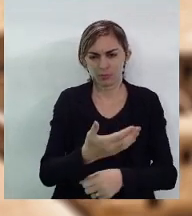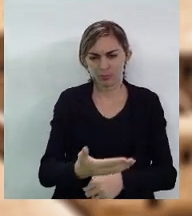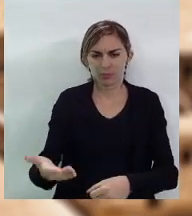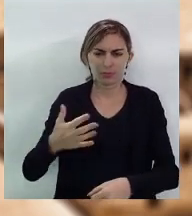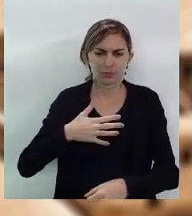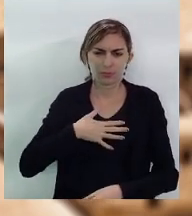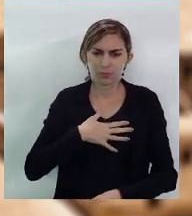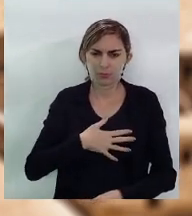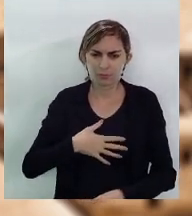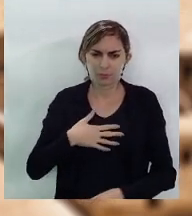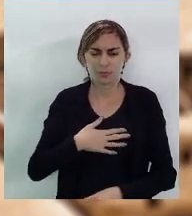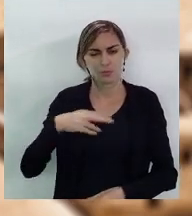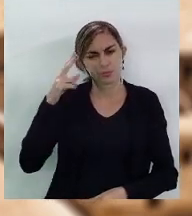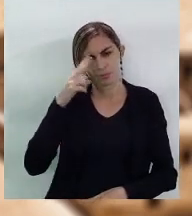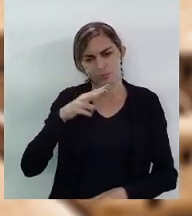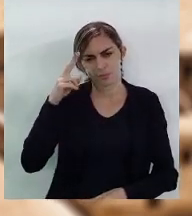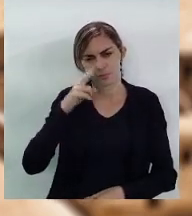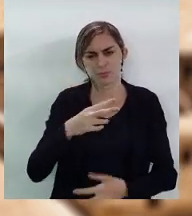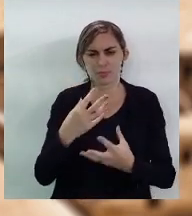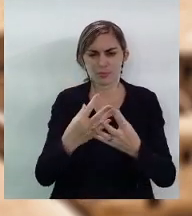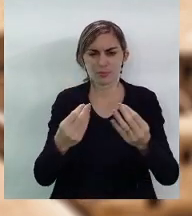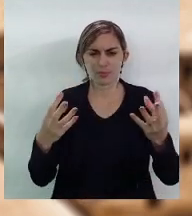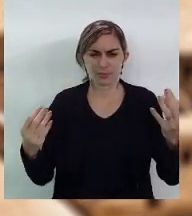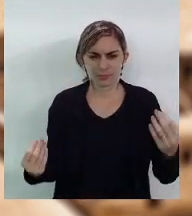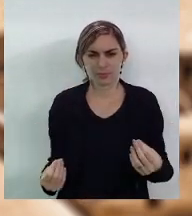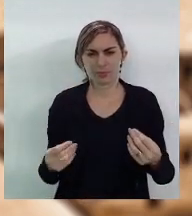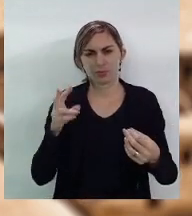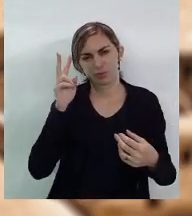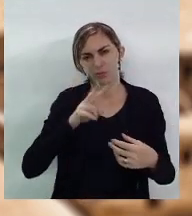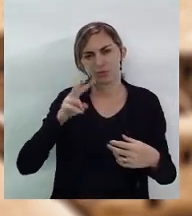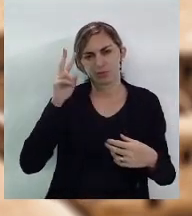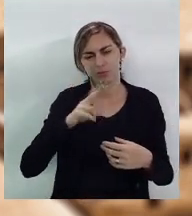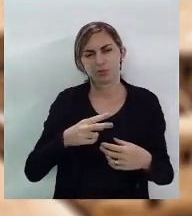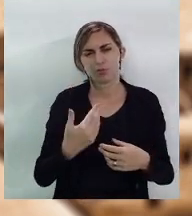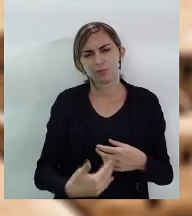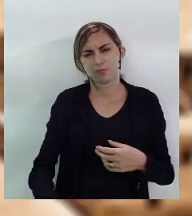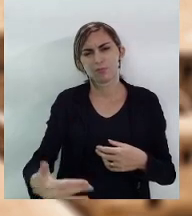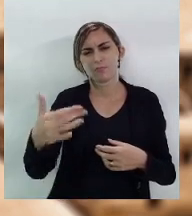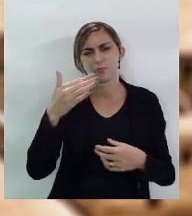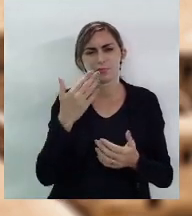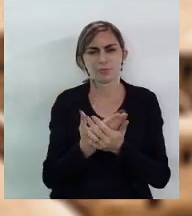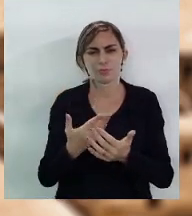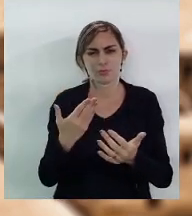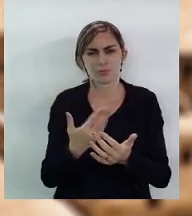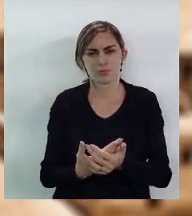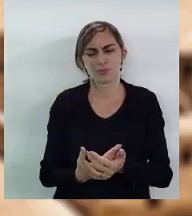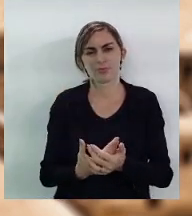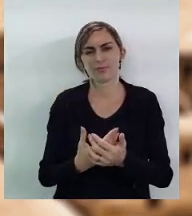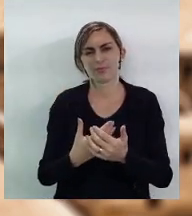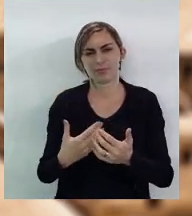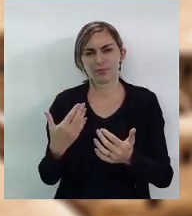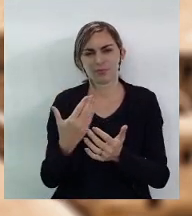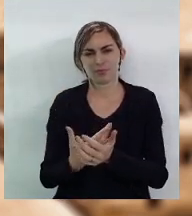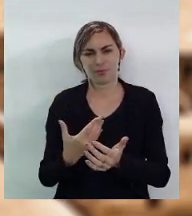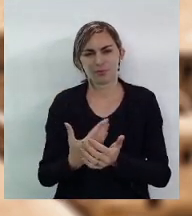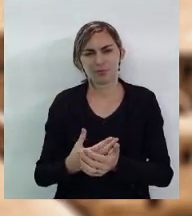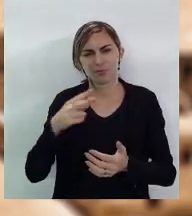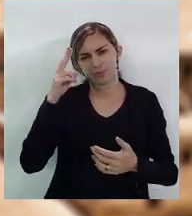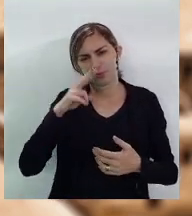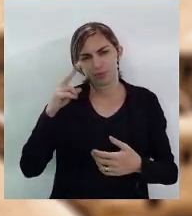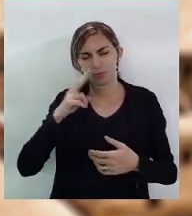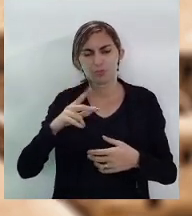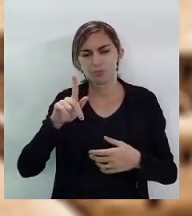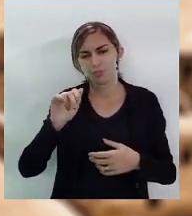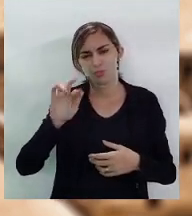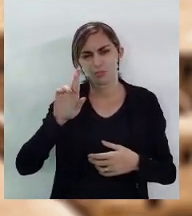tenham gostado. Lembrar que ela é muito grande, a sua história. Vale a pena estudar. Vale a pena estudar tanto em história